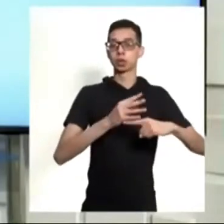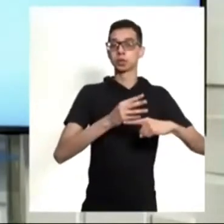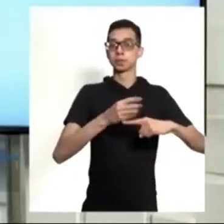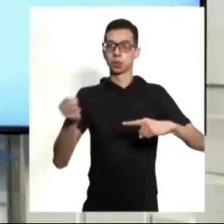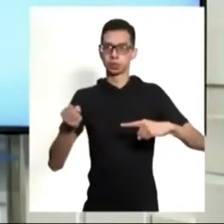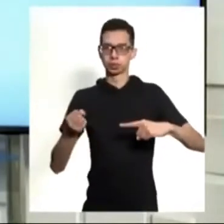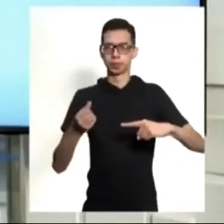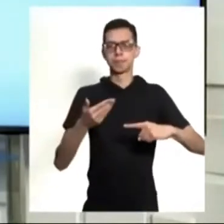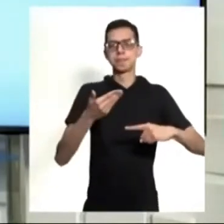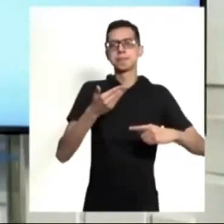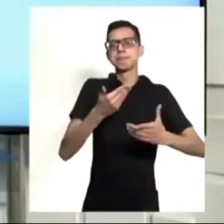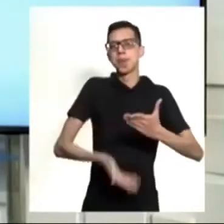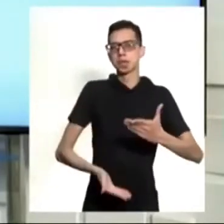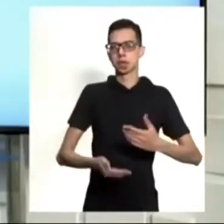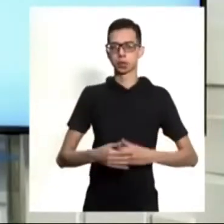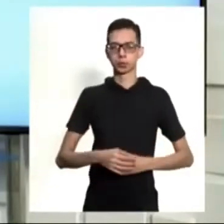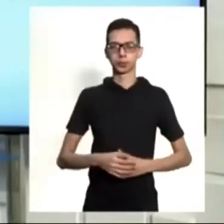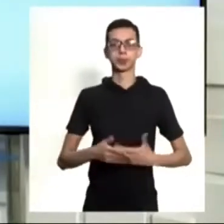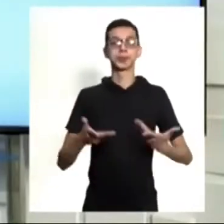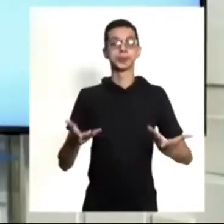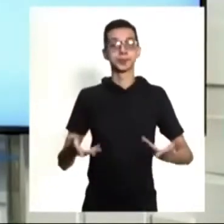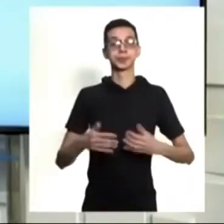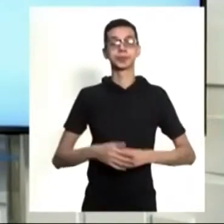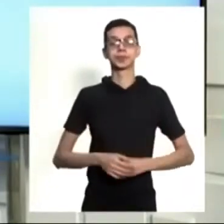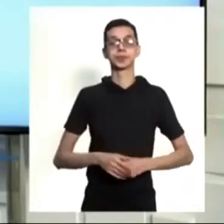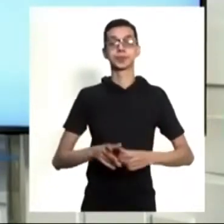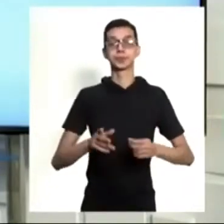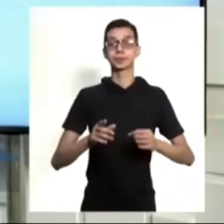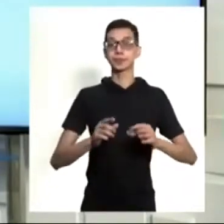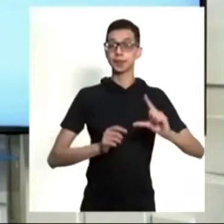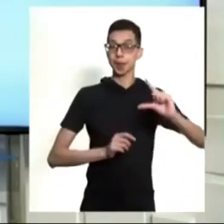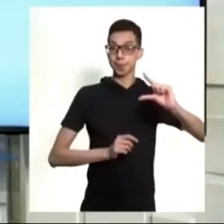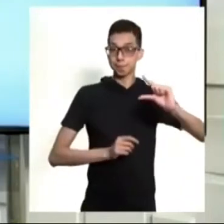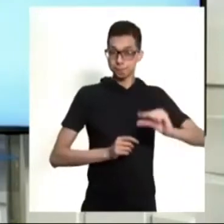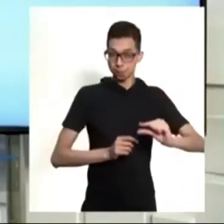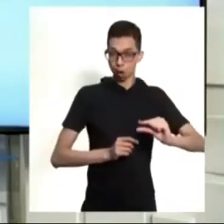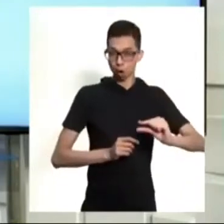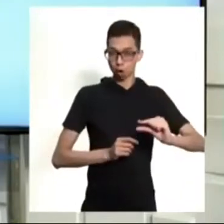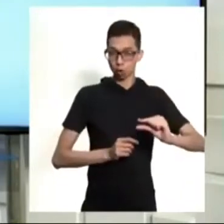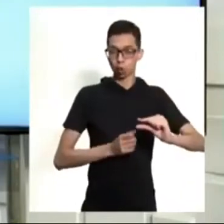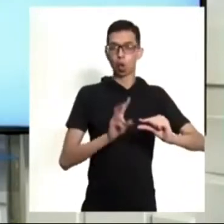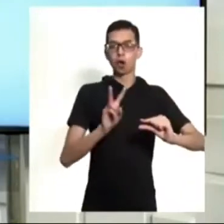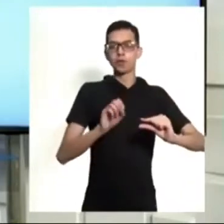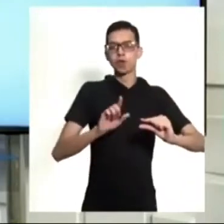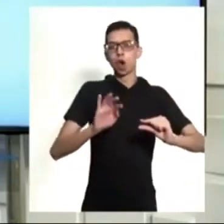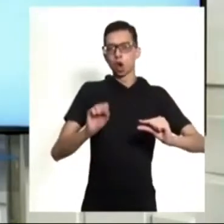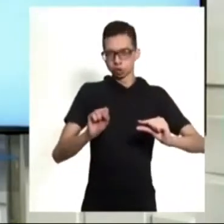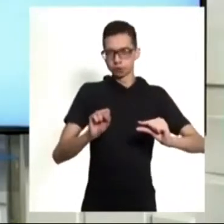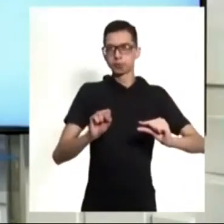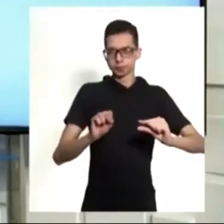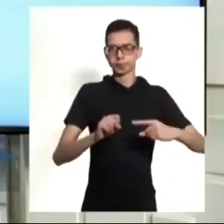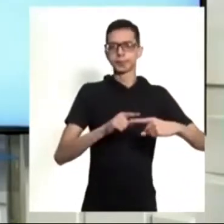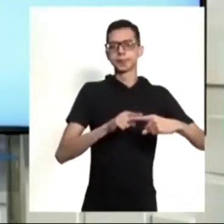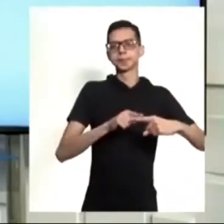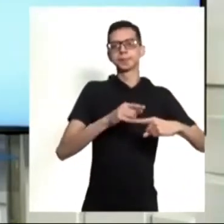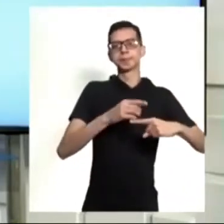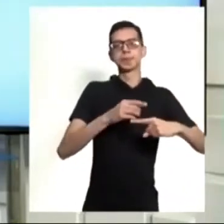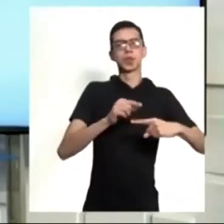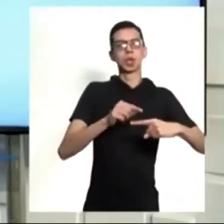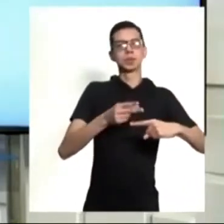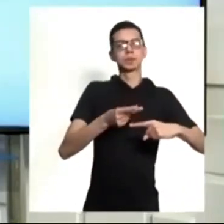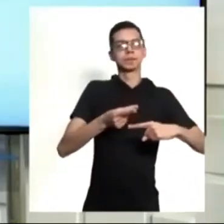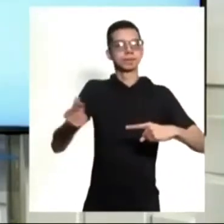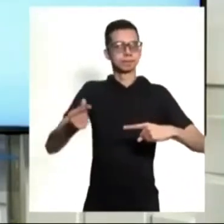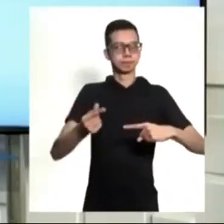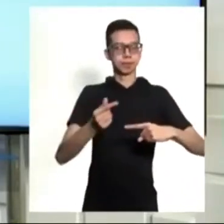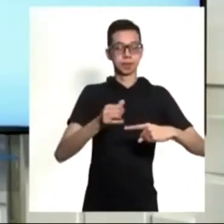tem um potencial de redução menor e vai para onde o potencial de redução é maior. Tá? Aquela tendência maior, porque o